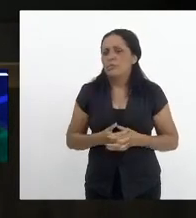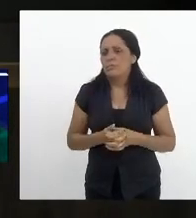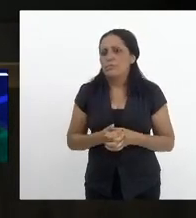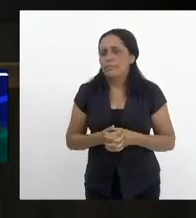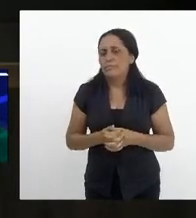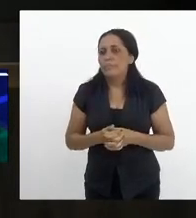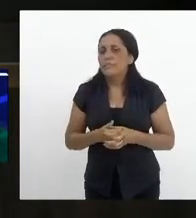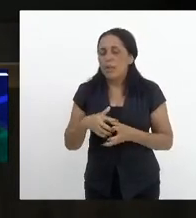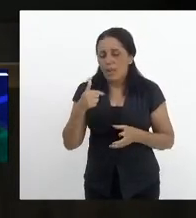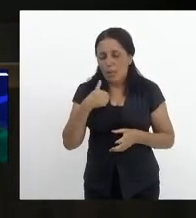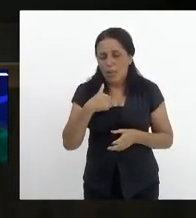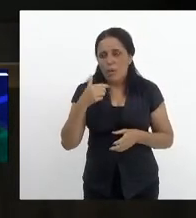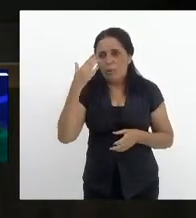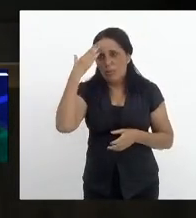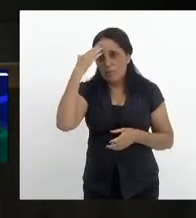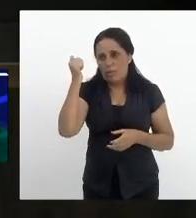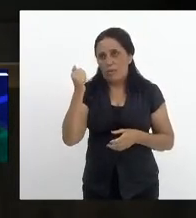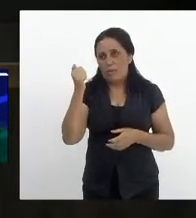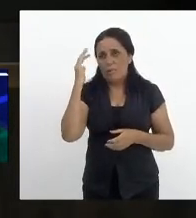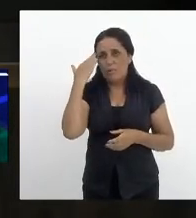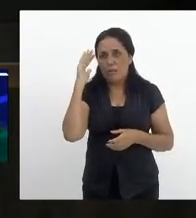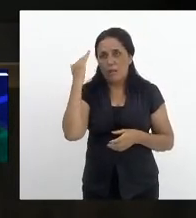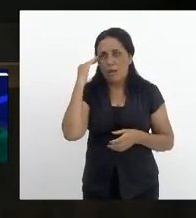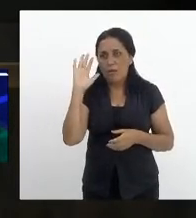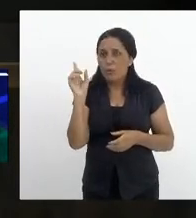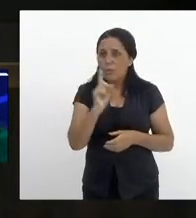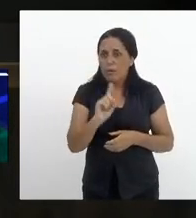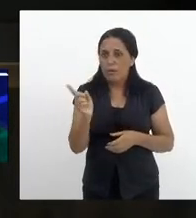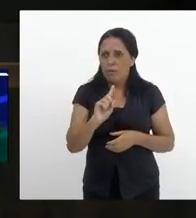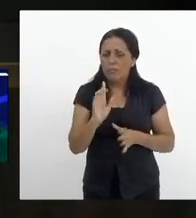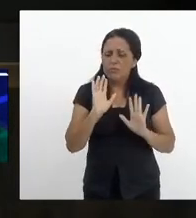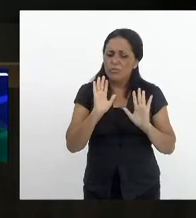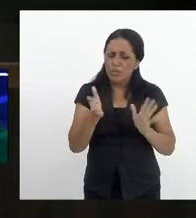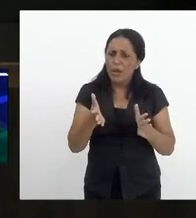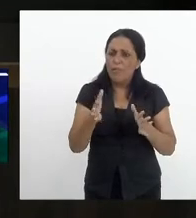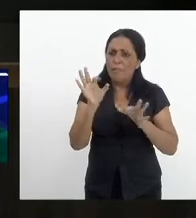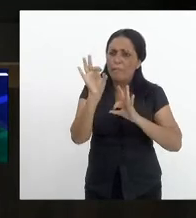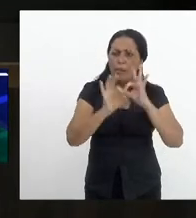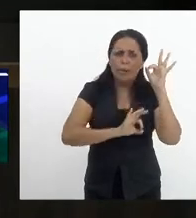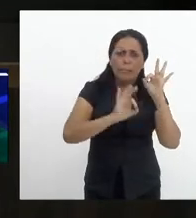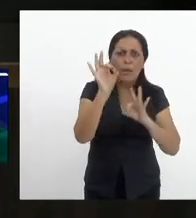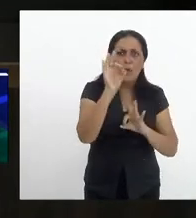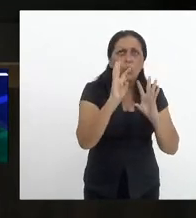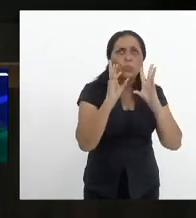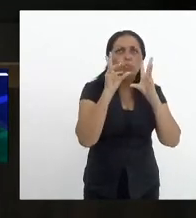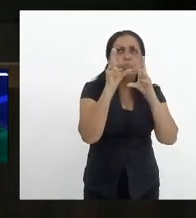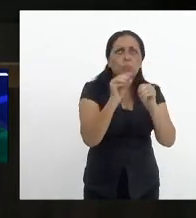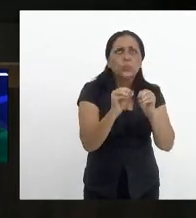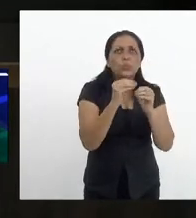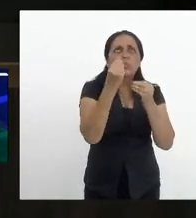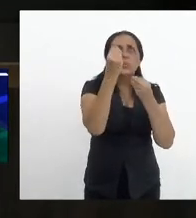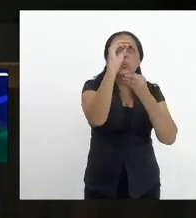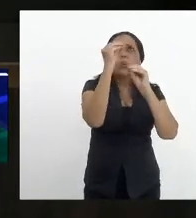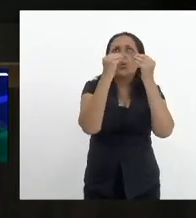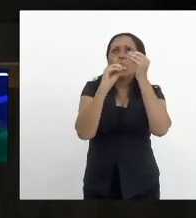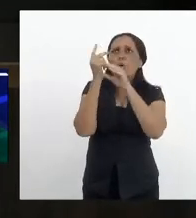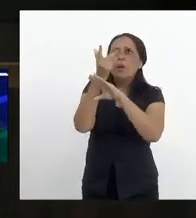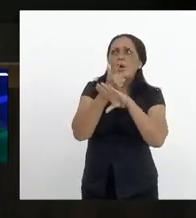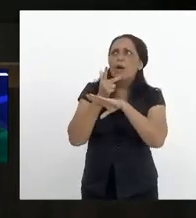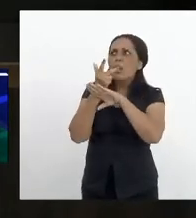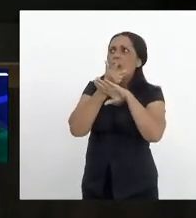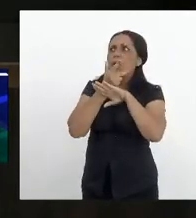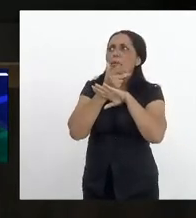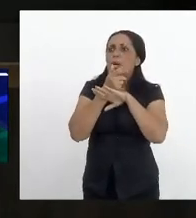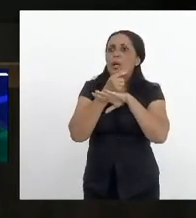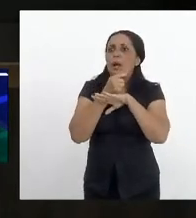Eu entendo que não, porque senão o sujeito que implantou, que fez todo, colocou as câmeras, daqui a pouco ele tem que